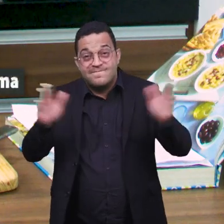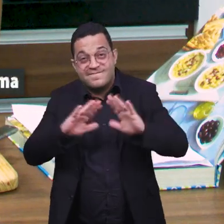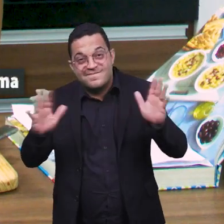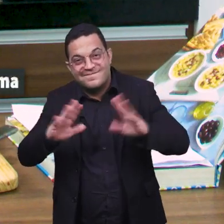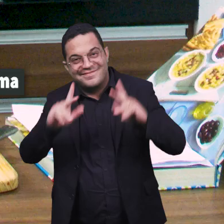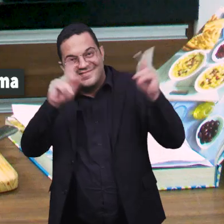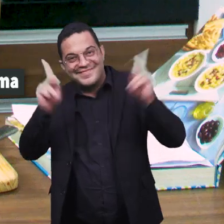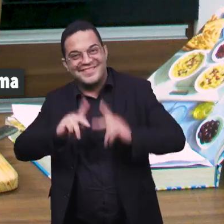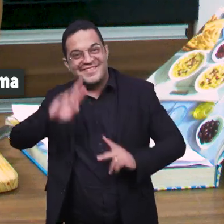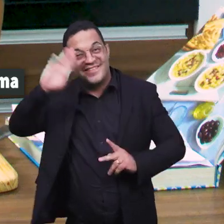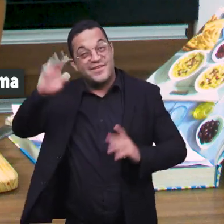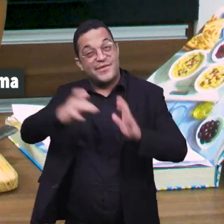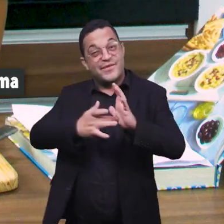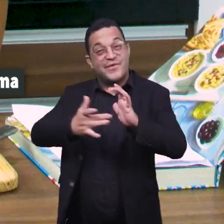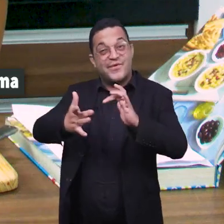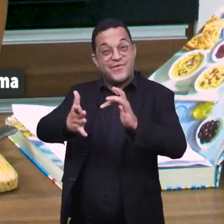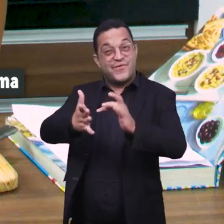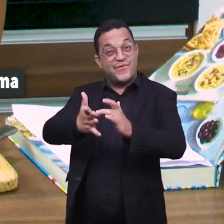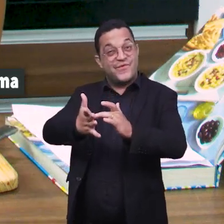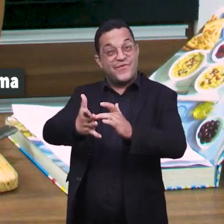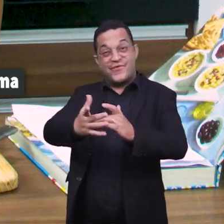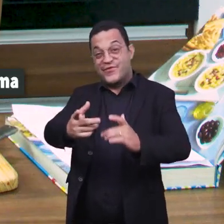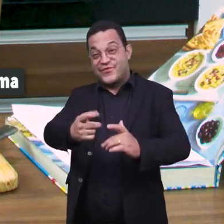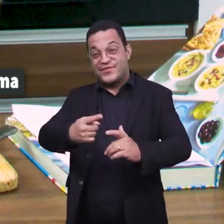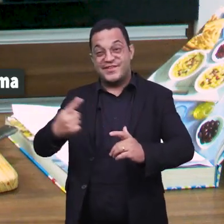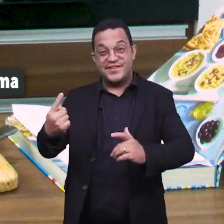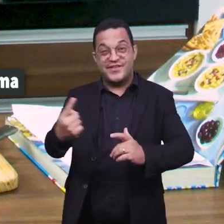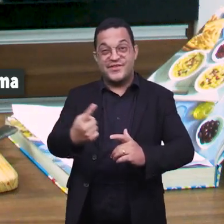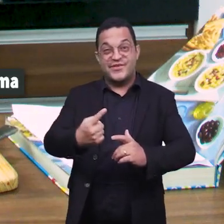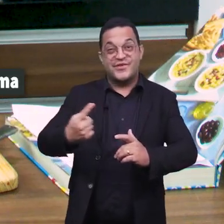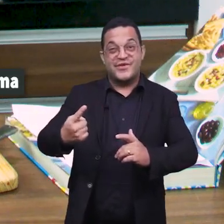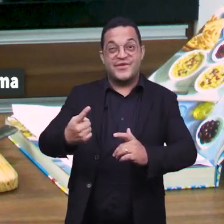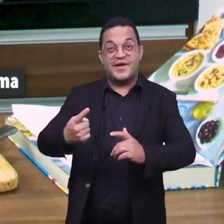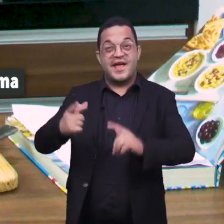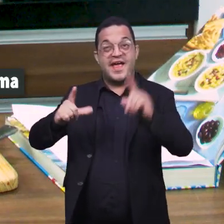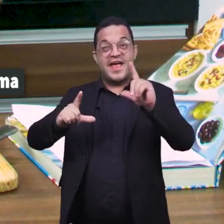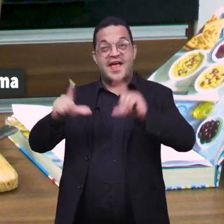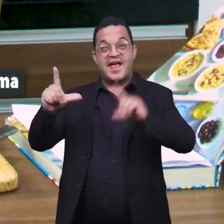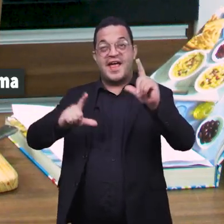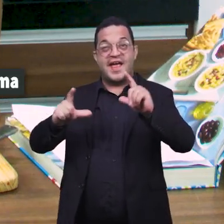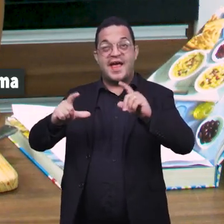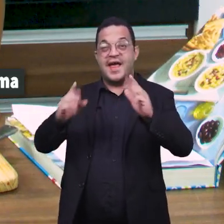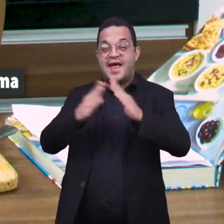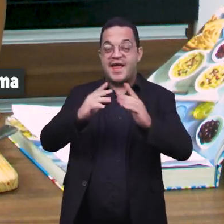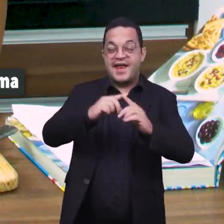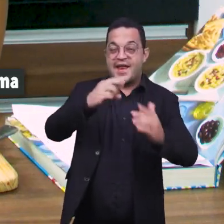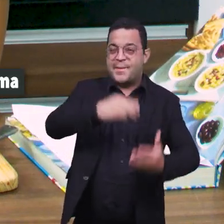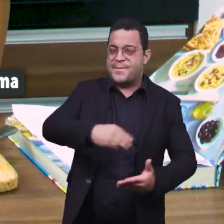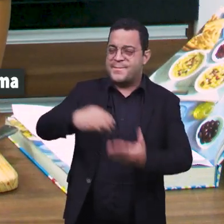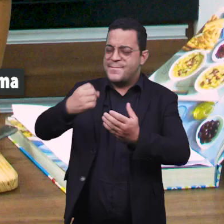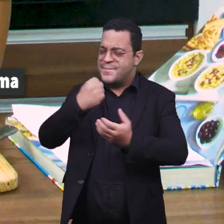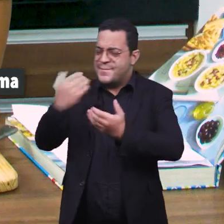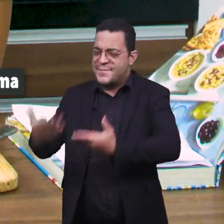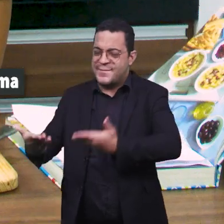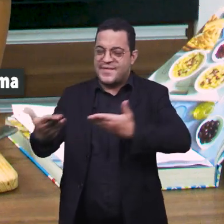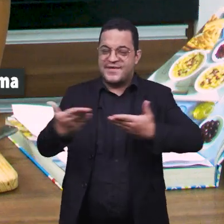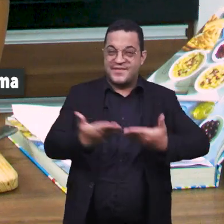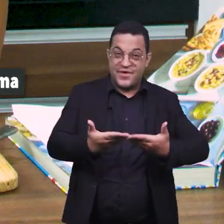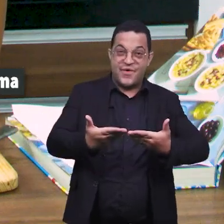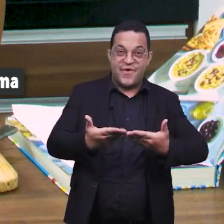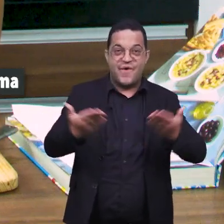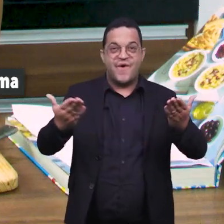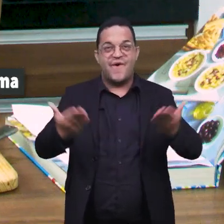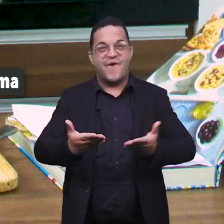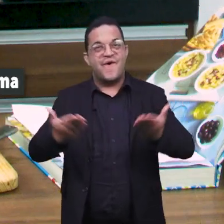Olá, a paz do Senhor Jesus. Você está no canal da Igreja Cristã Maranata. Sejam muito bem-vindos.